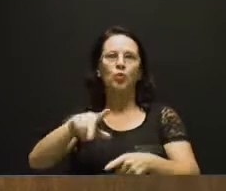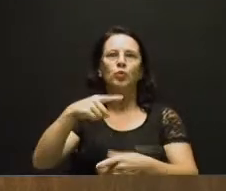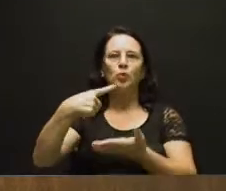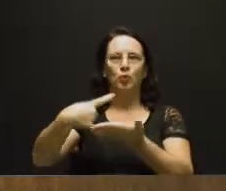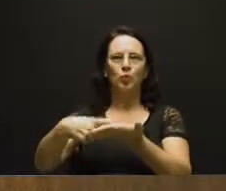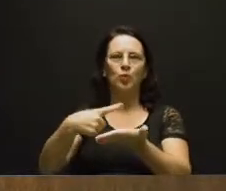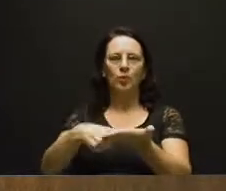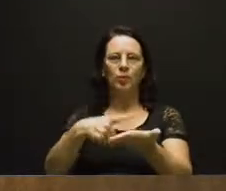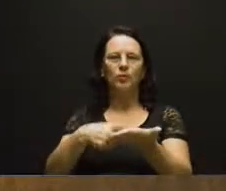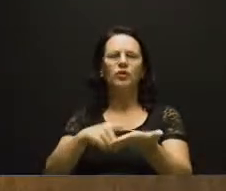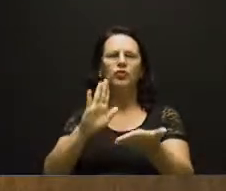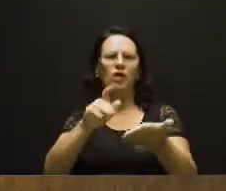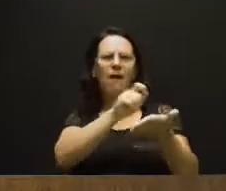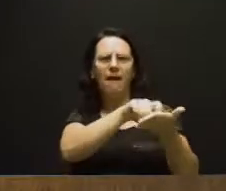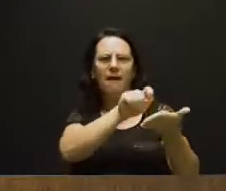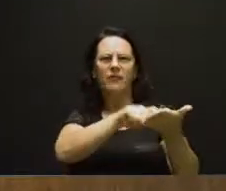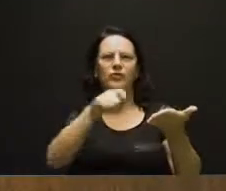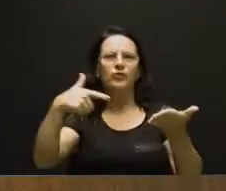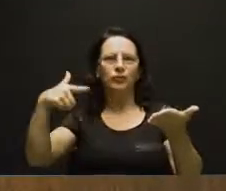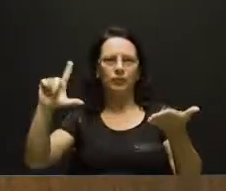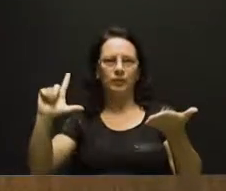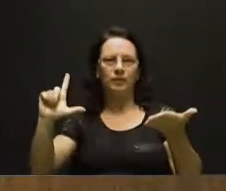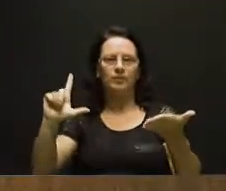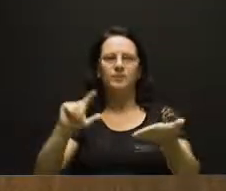agendado anteriormente